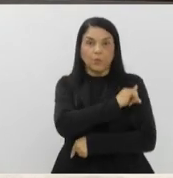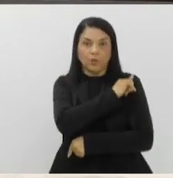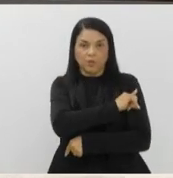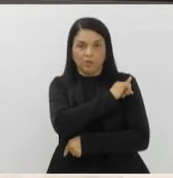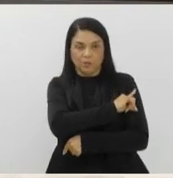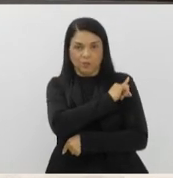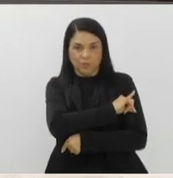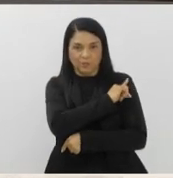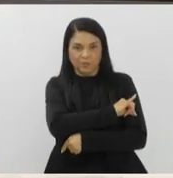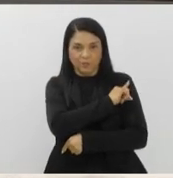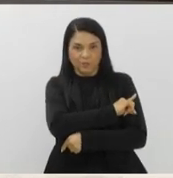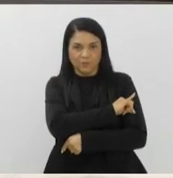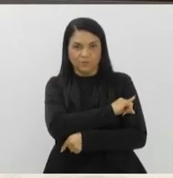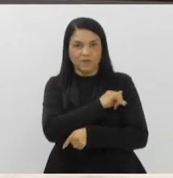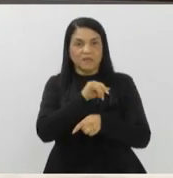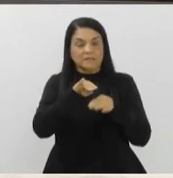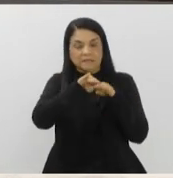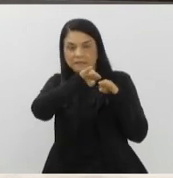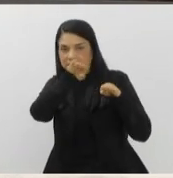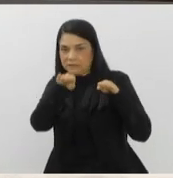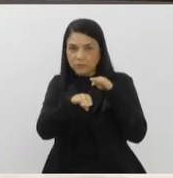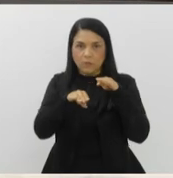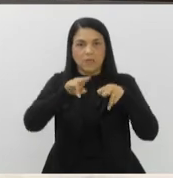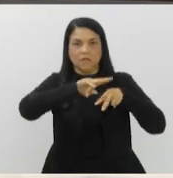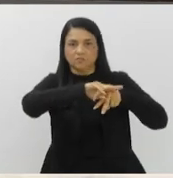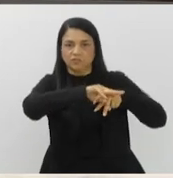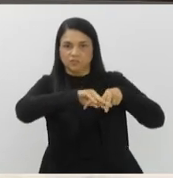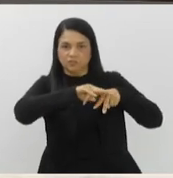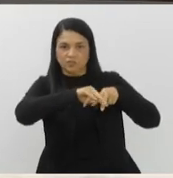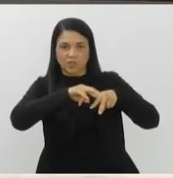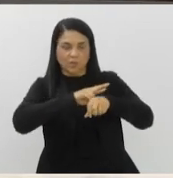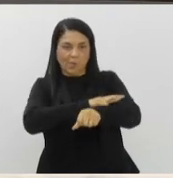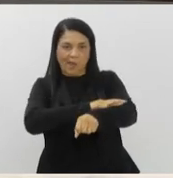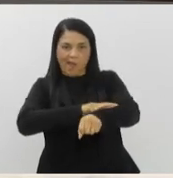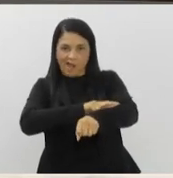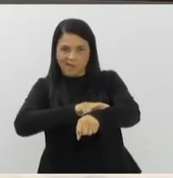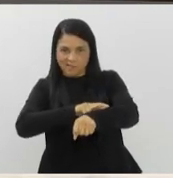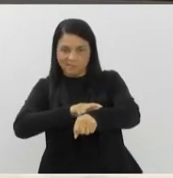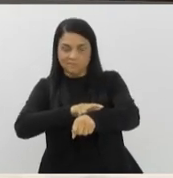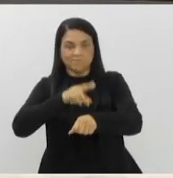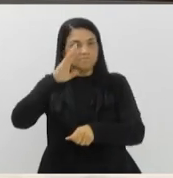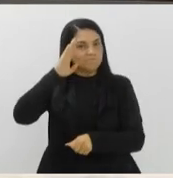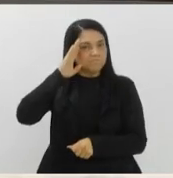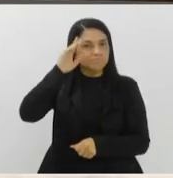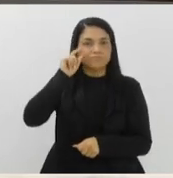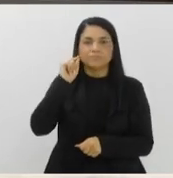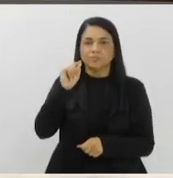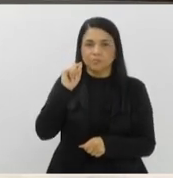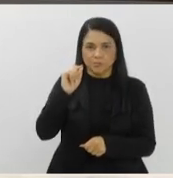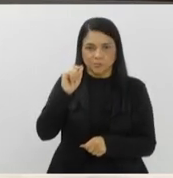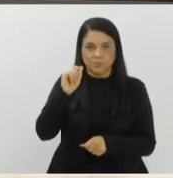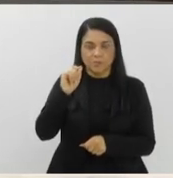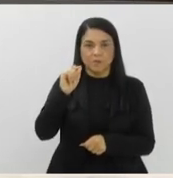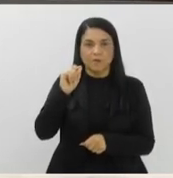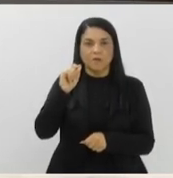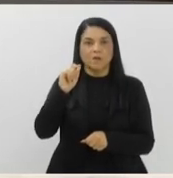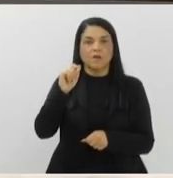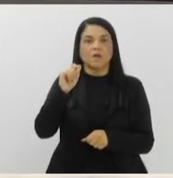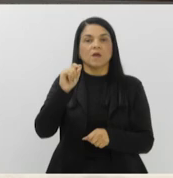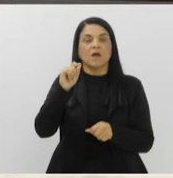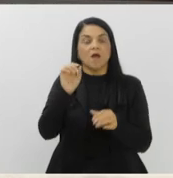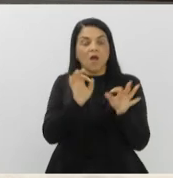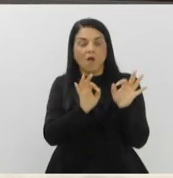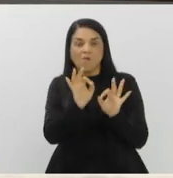partir das desigualdades de gênero e raça, especialmente no que diz respeito à formulação